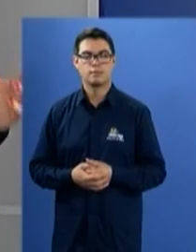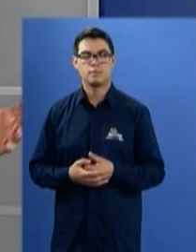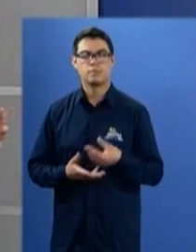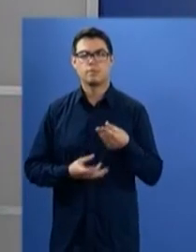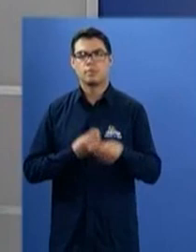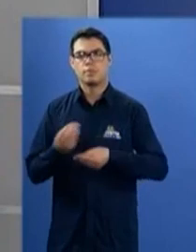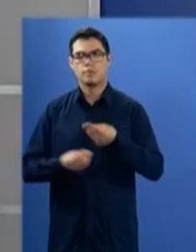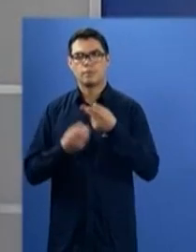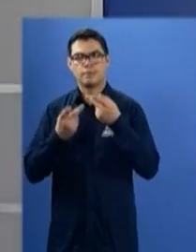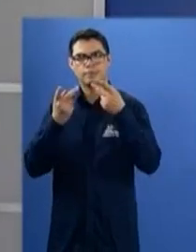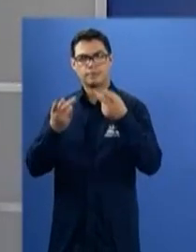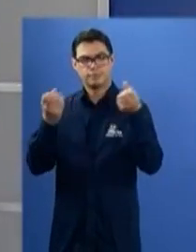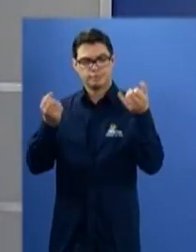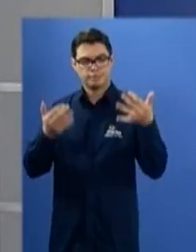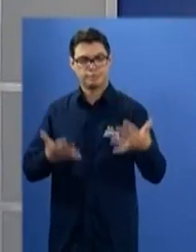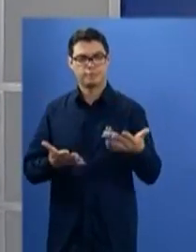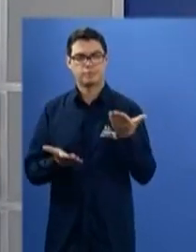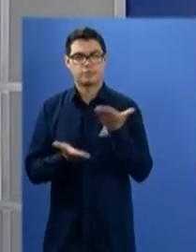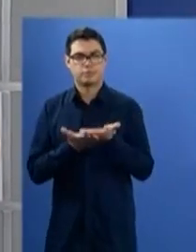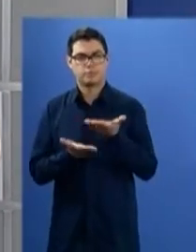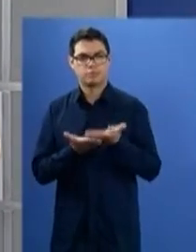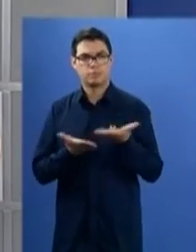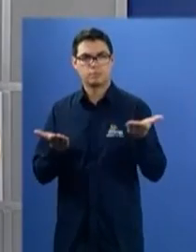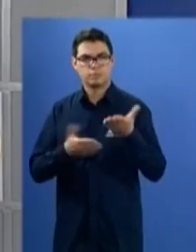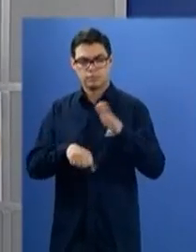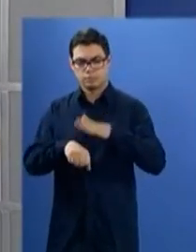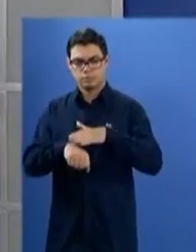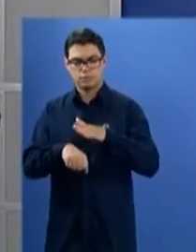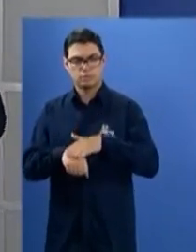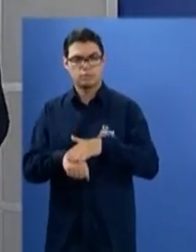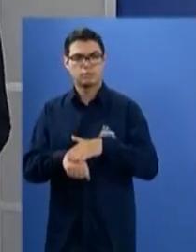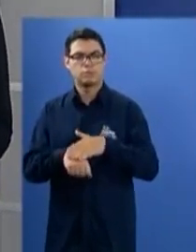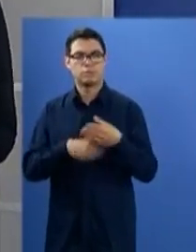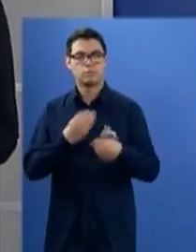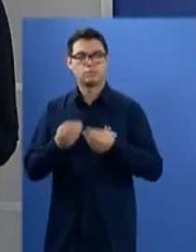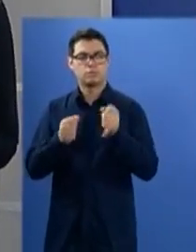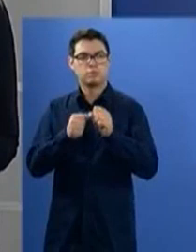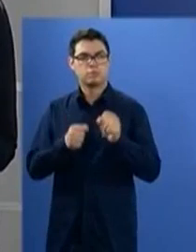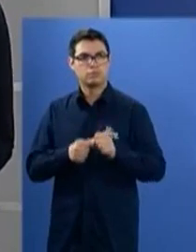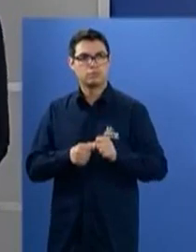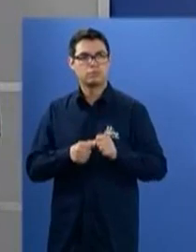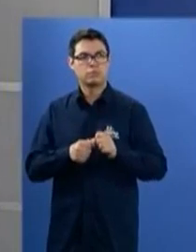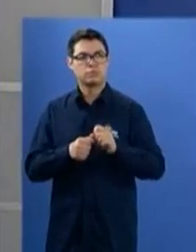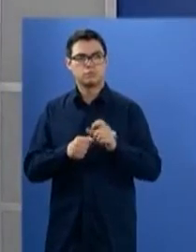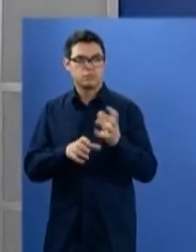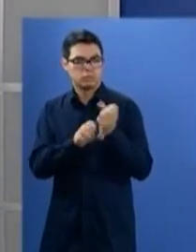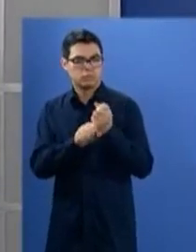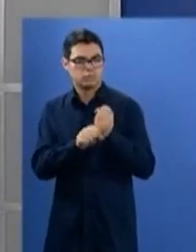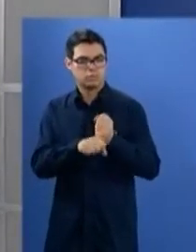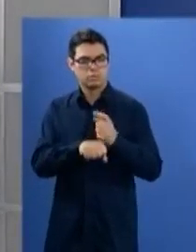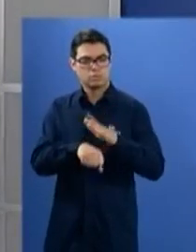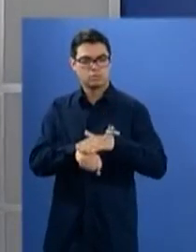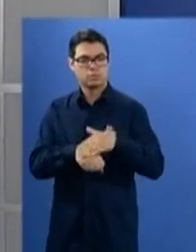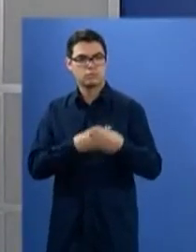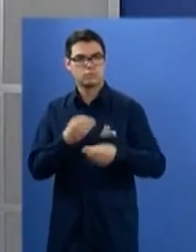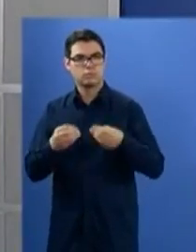Como falamos agora há pouco, alunos, sobre os tempos, como são feitas essas tomadas de tempo e qual